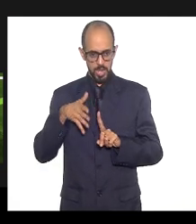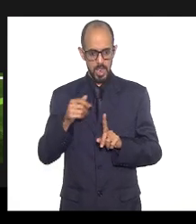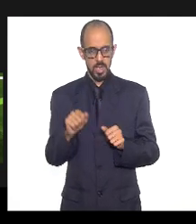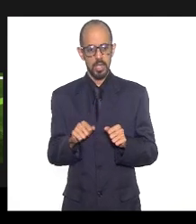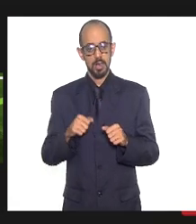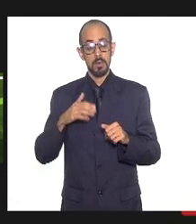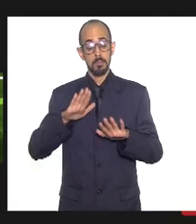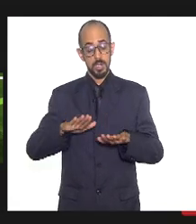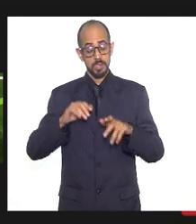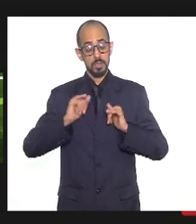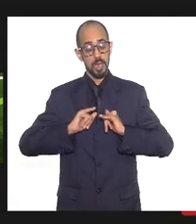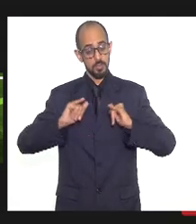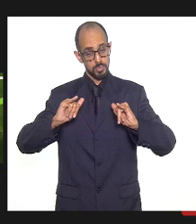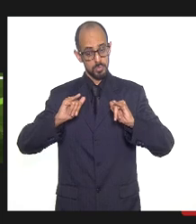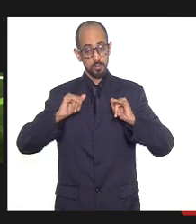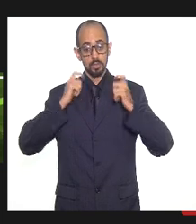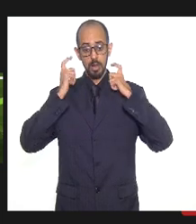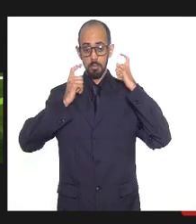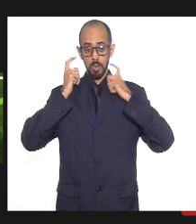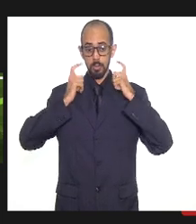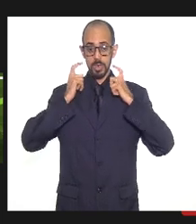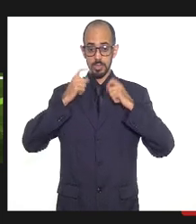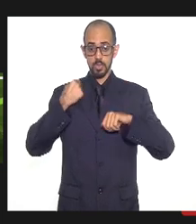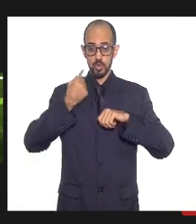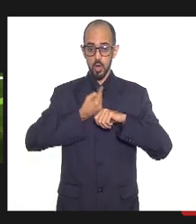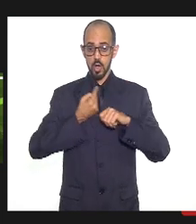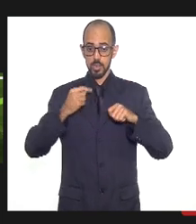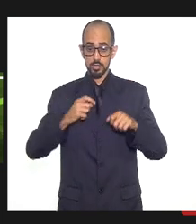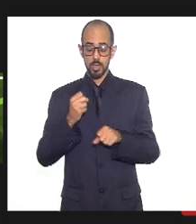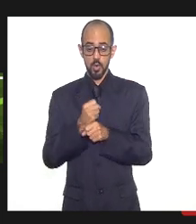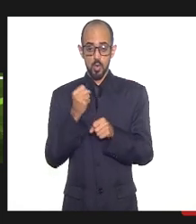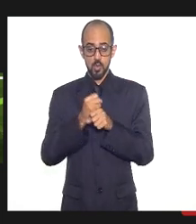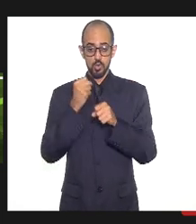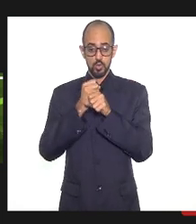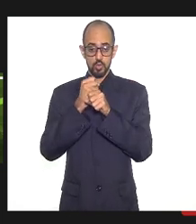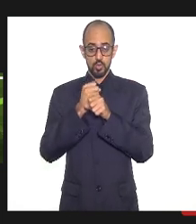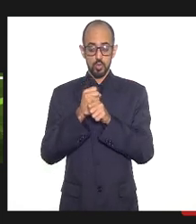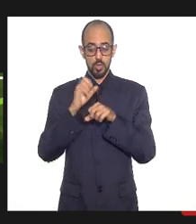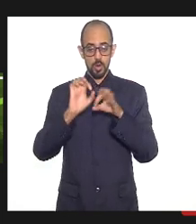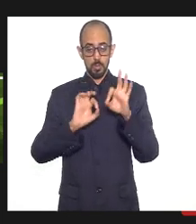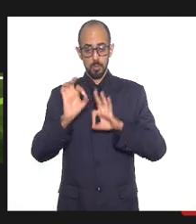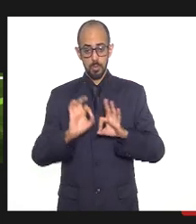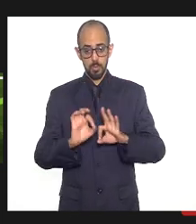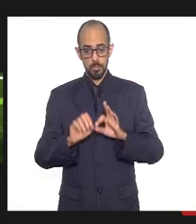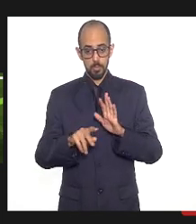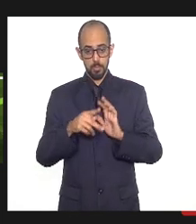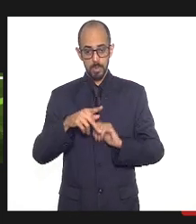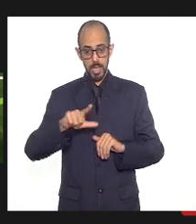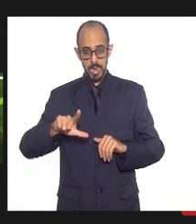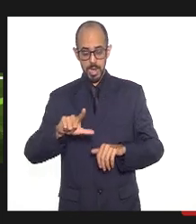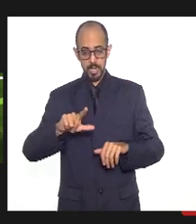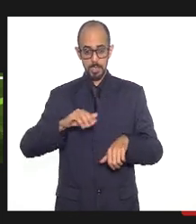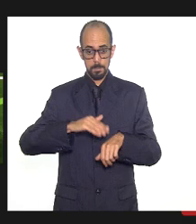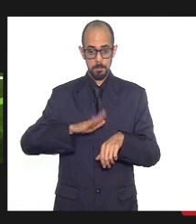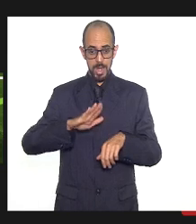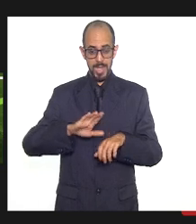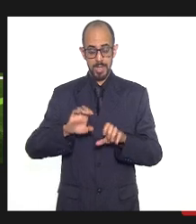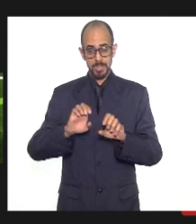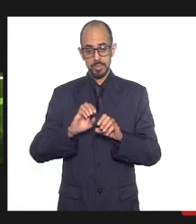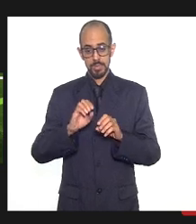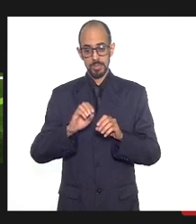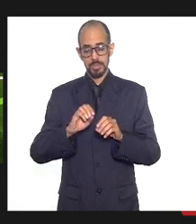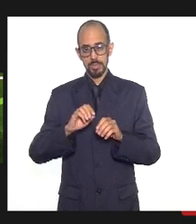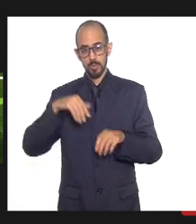nossa preocupação em construir esse projeto de lei de forma com